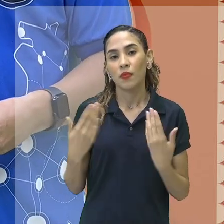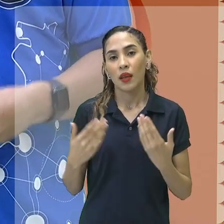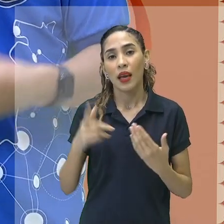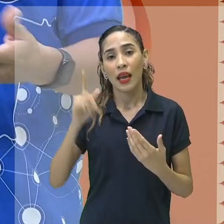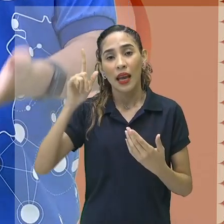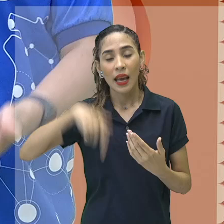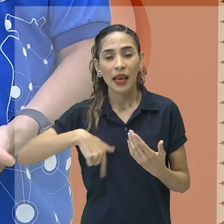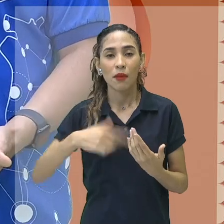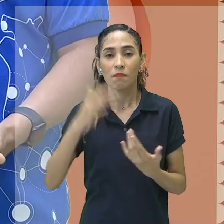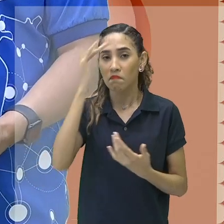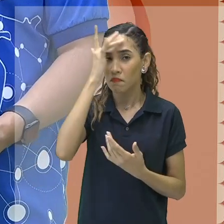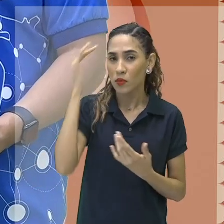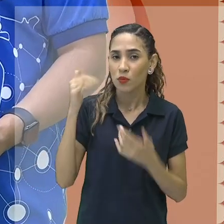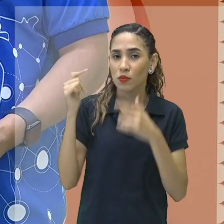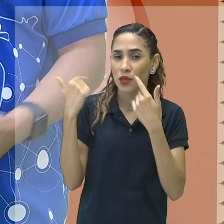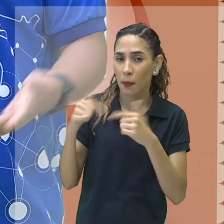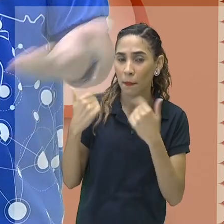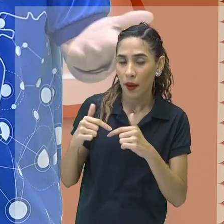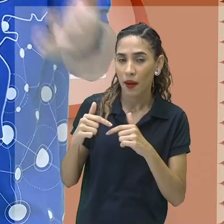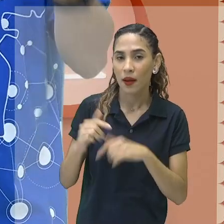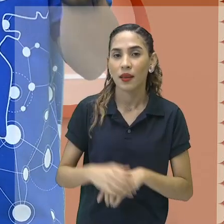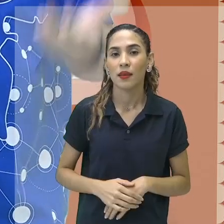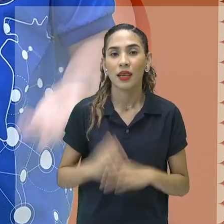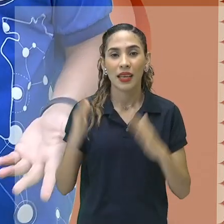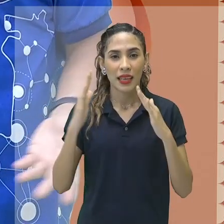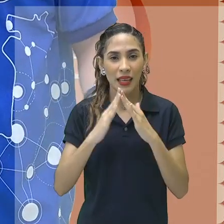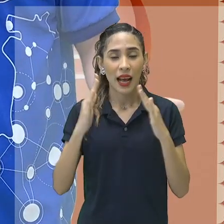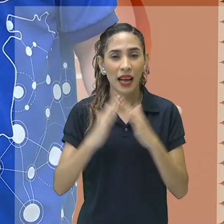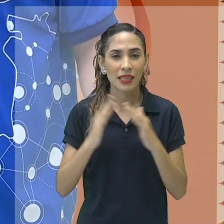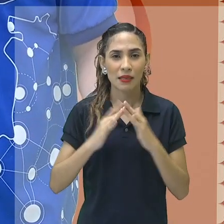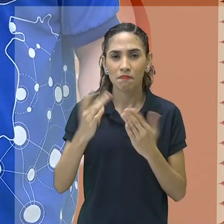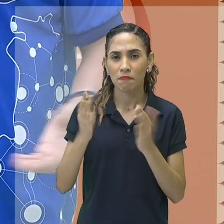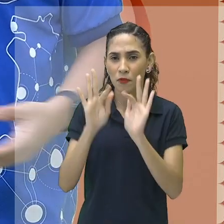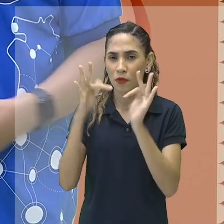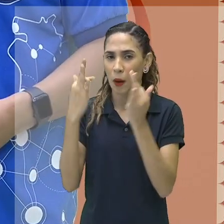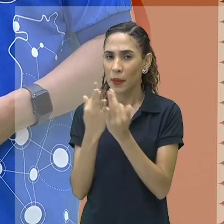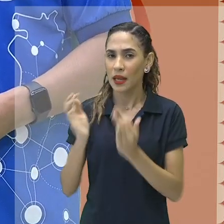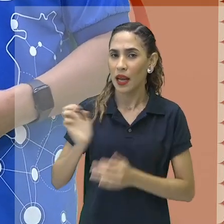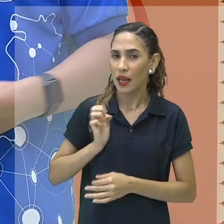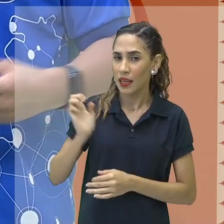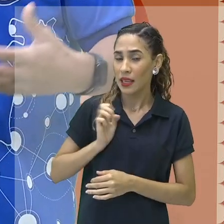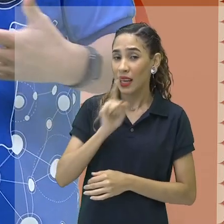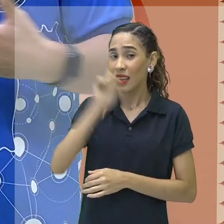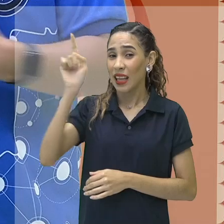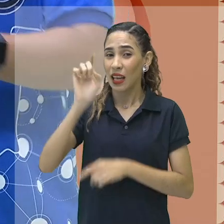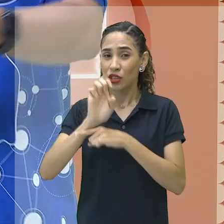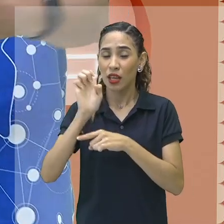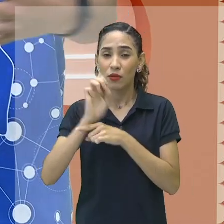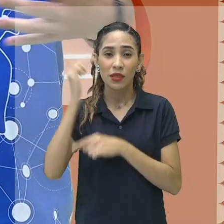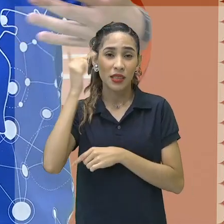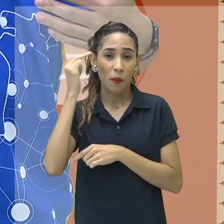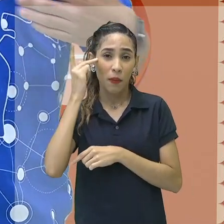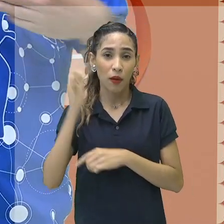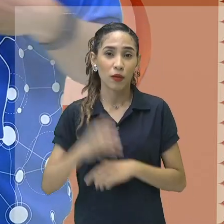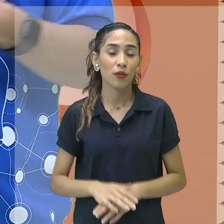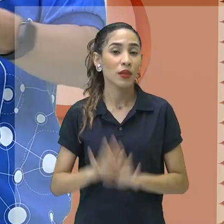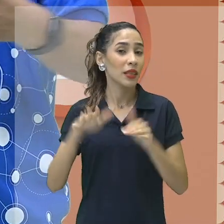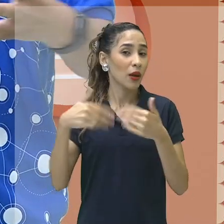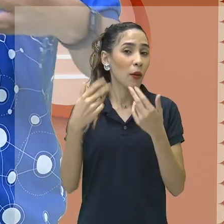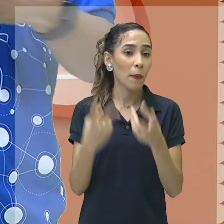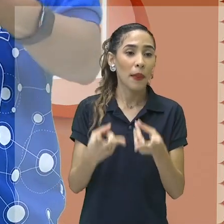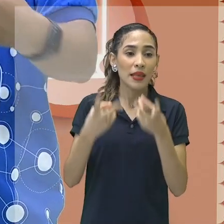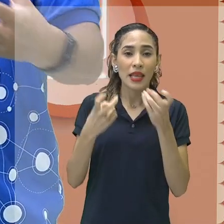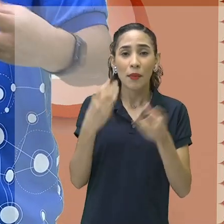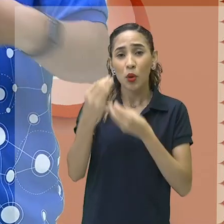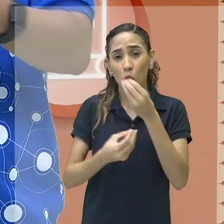nordestina que ela está trabalhando numa casa de gente rica, óbvio, em São Paulo, né, E a gente já percebe, né, como que aquela família